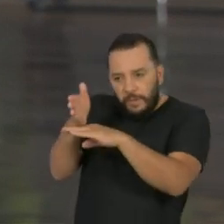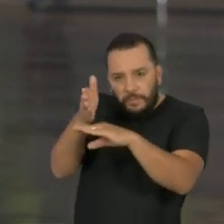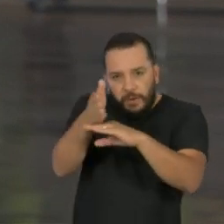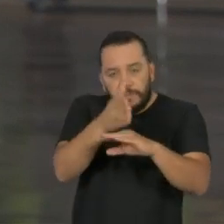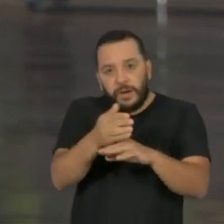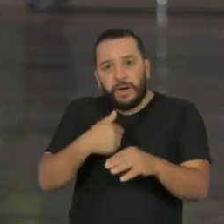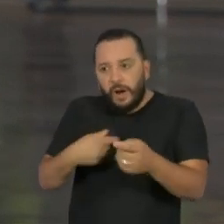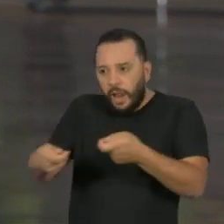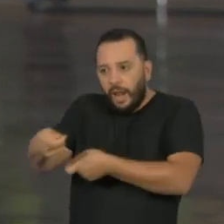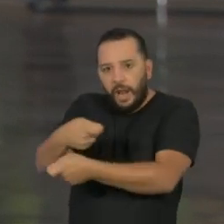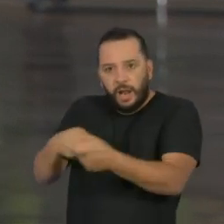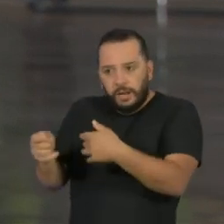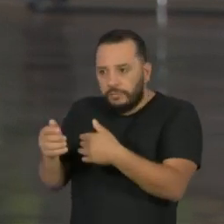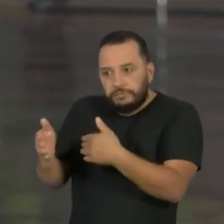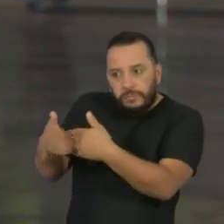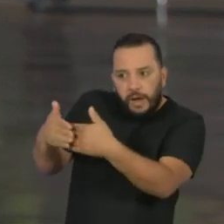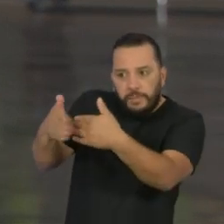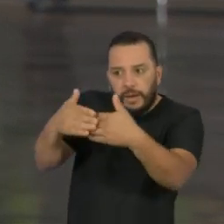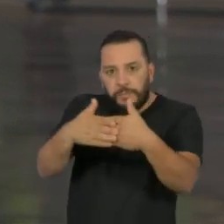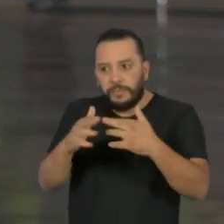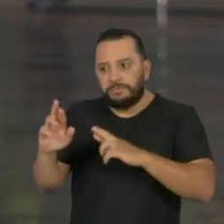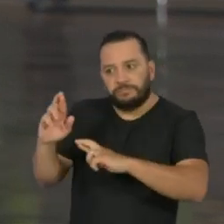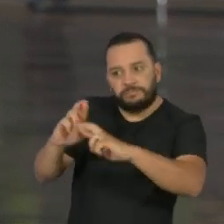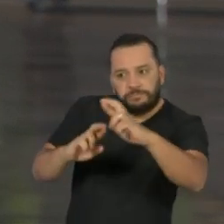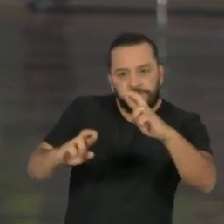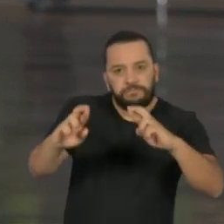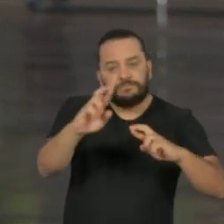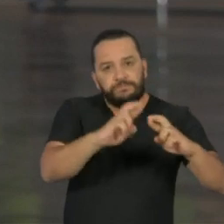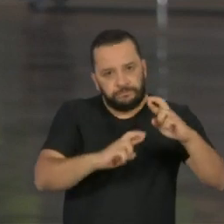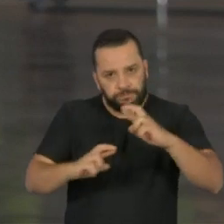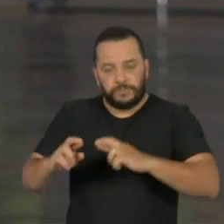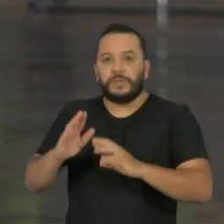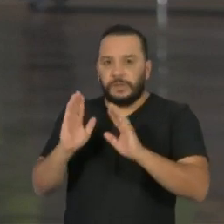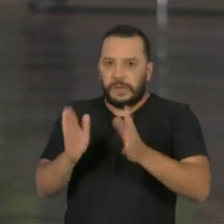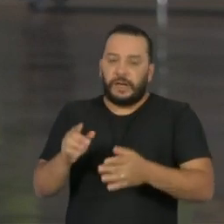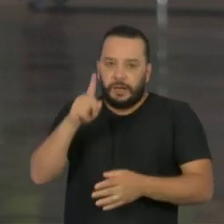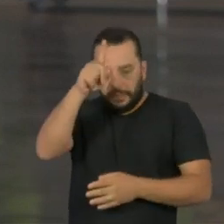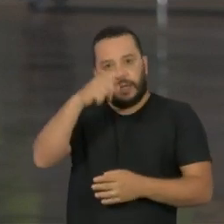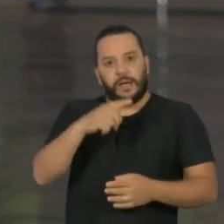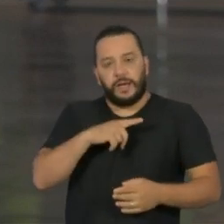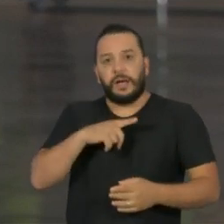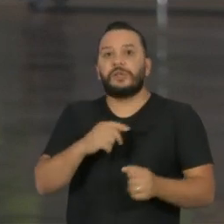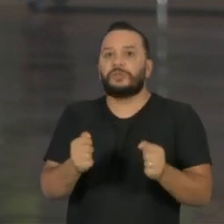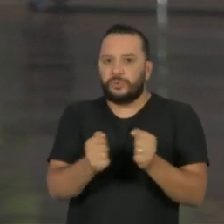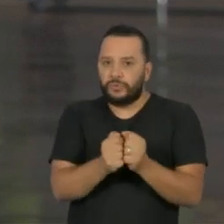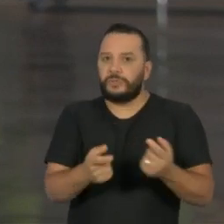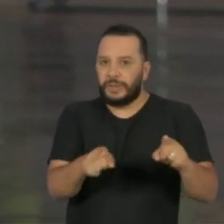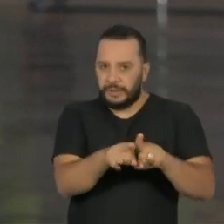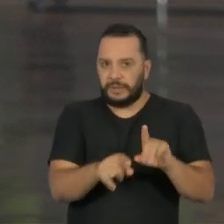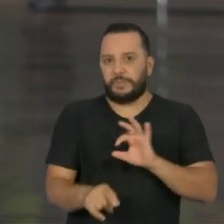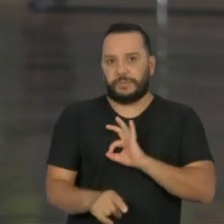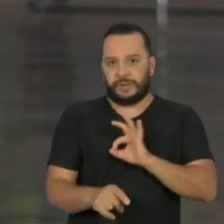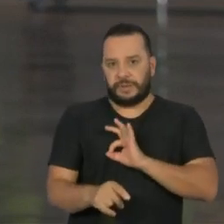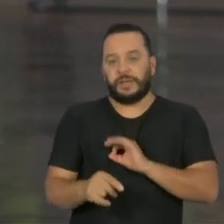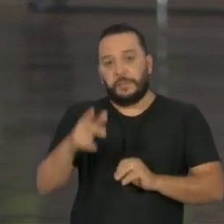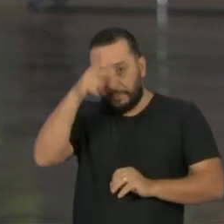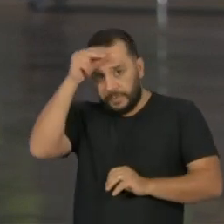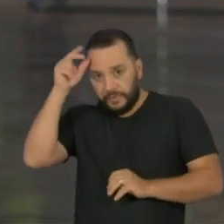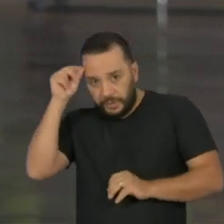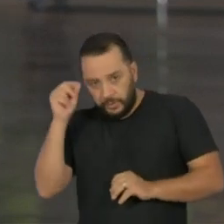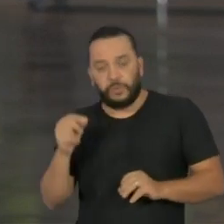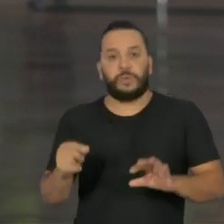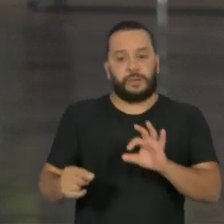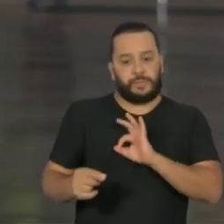de comércio popular, no centro de São Paulo, e essa ação foi feita em parceria com a Polícia Militar. Então, a Polícia Militar já